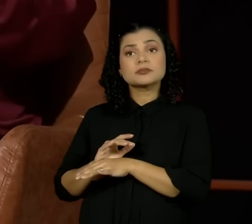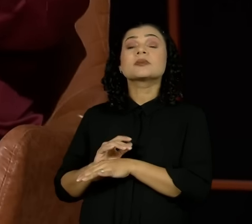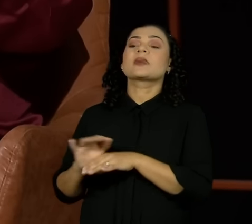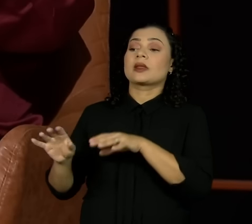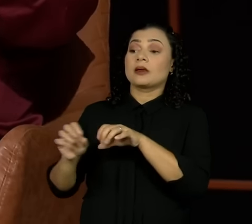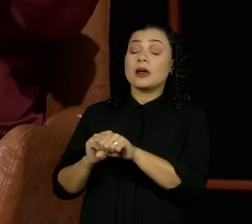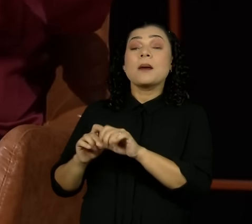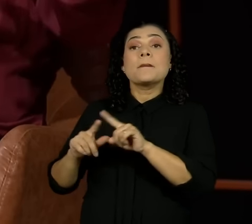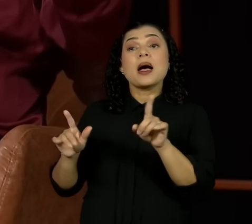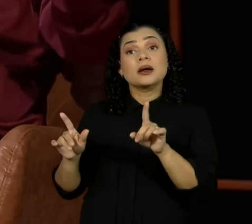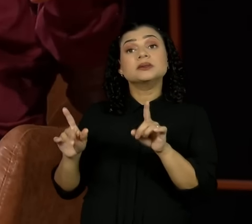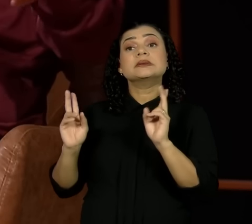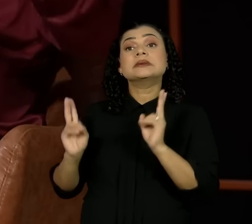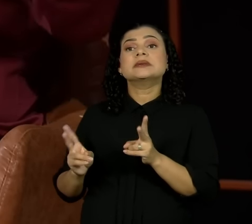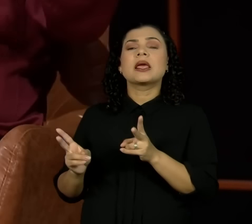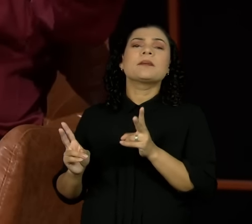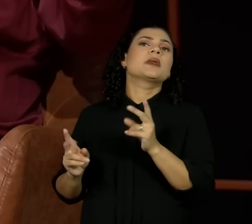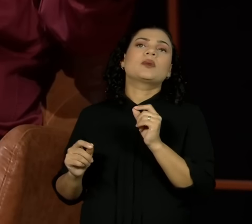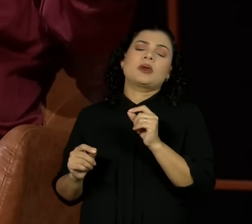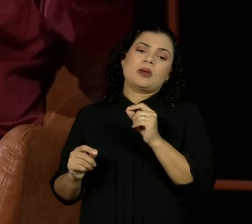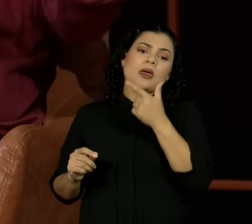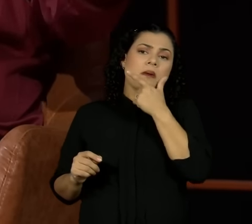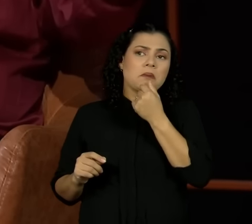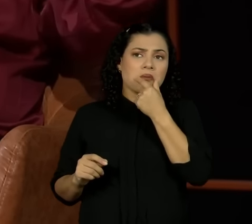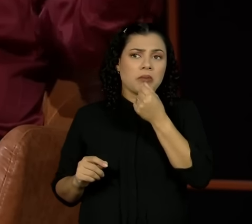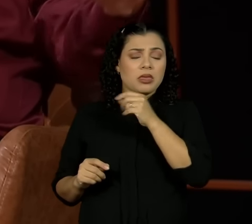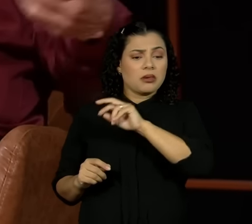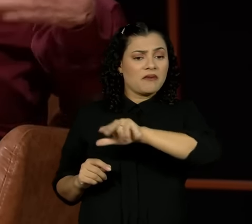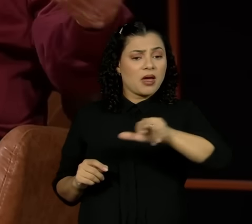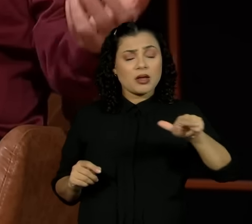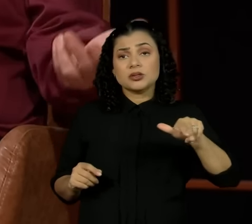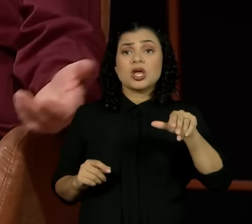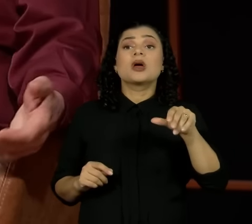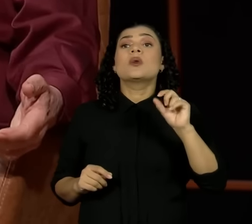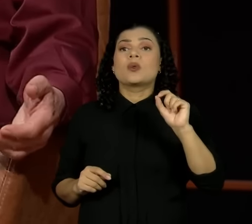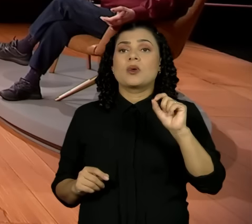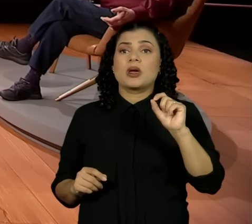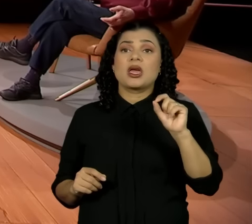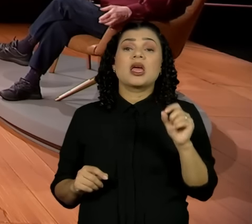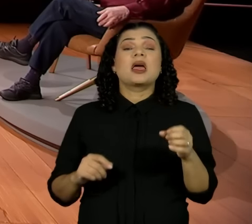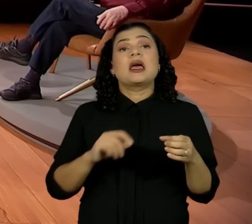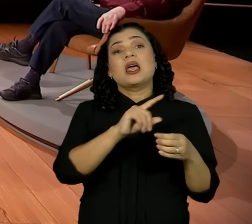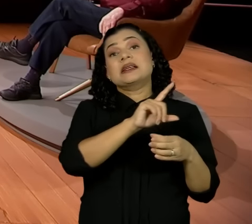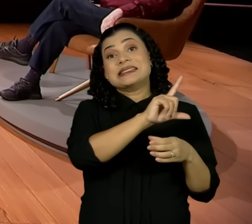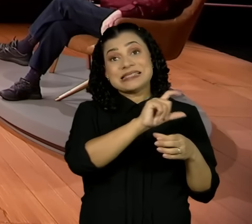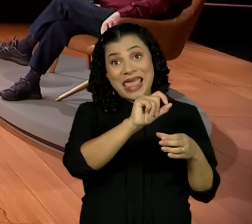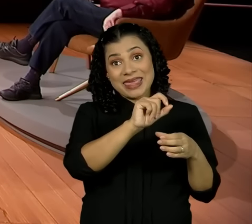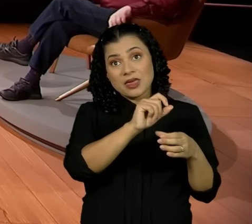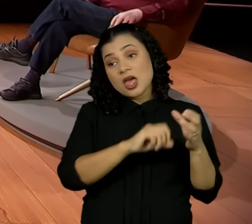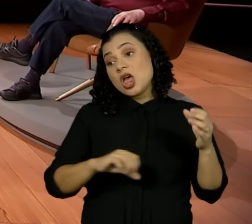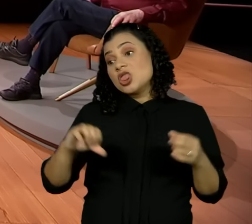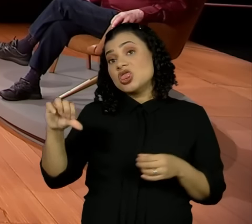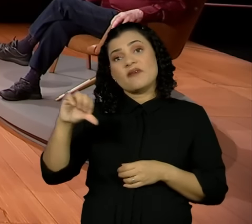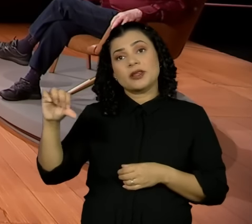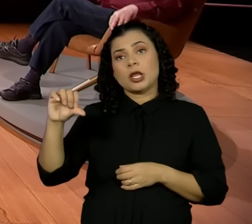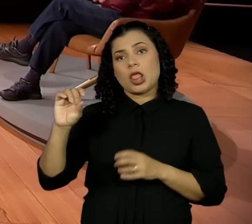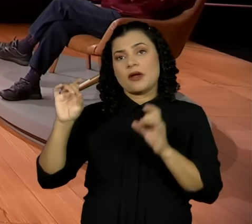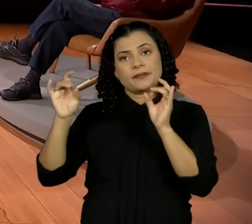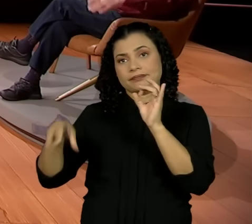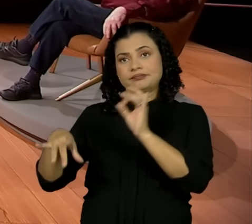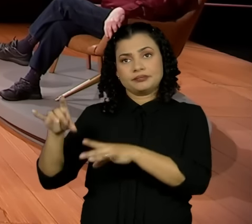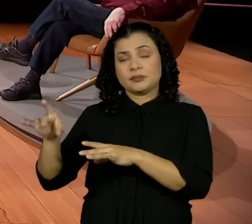Então, vinha 100 meninos apresentados lá, 99 iam embora porque não dava certo e um ficava. Tá? E um ficava. E